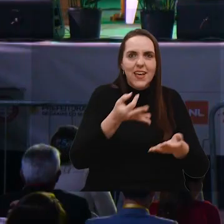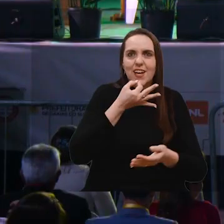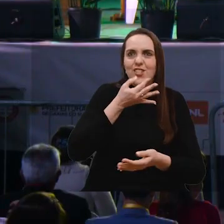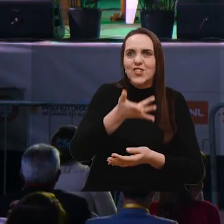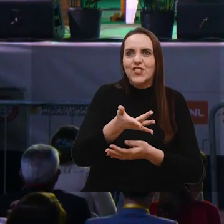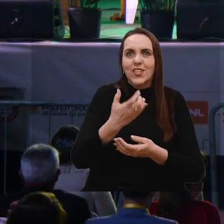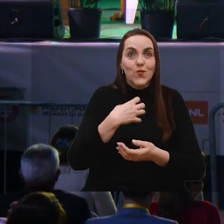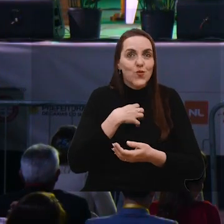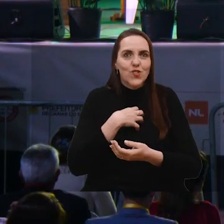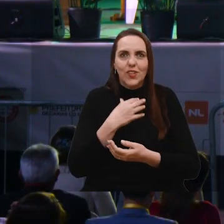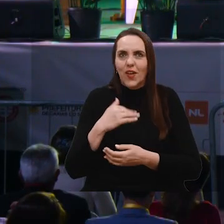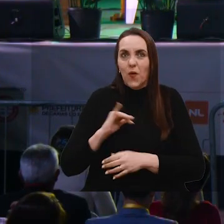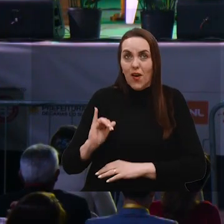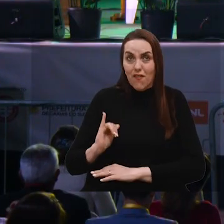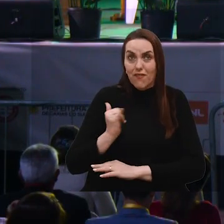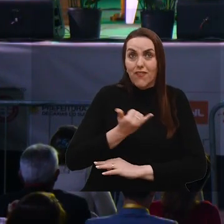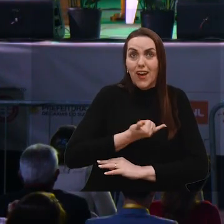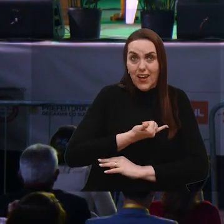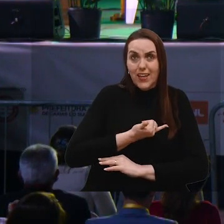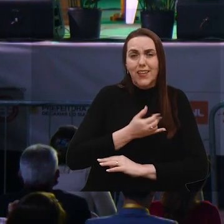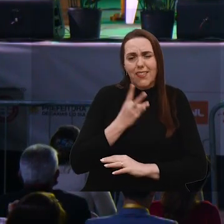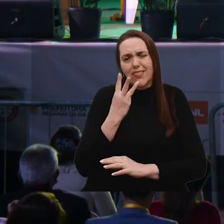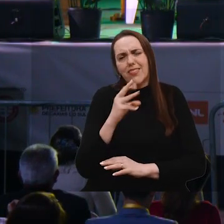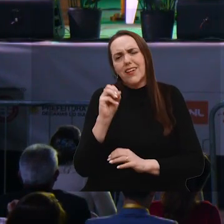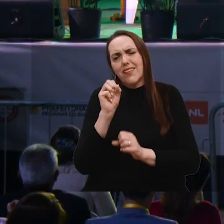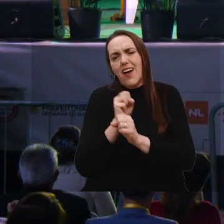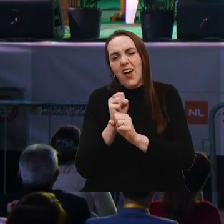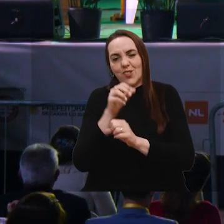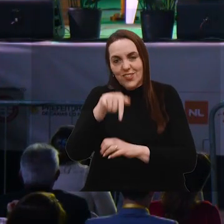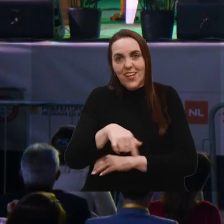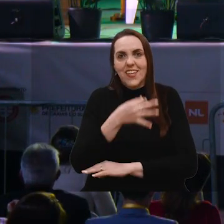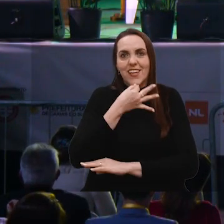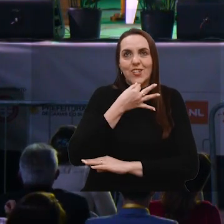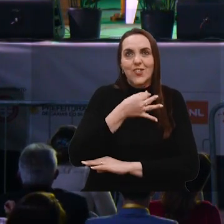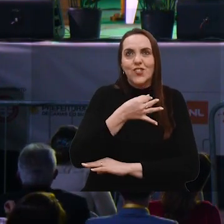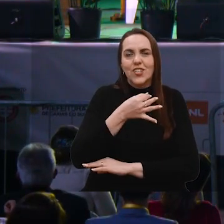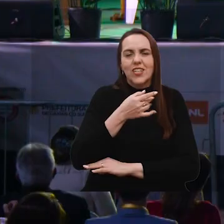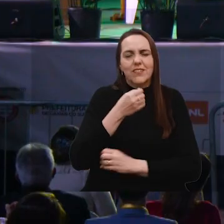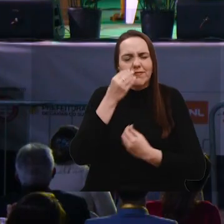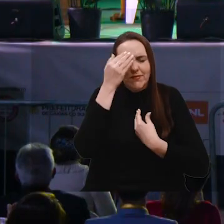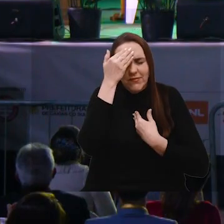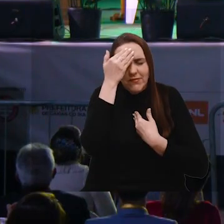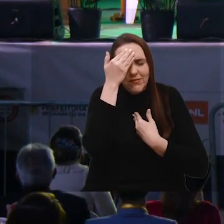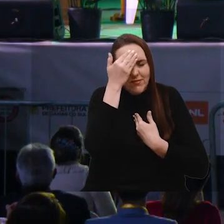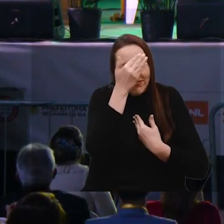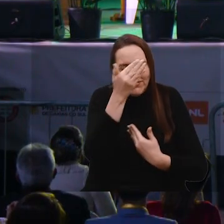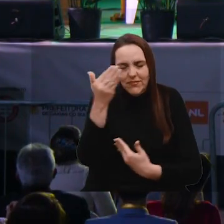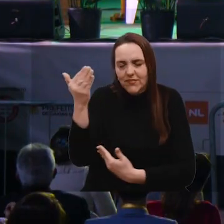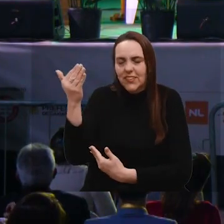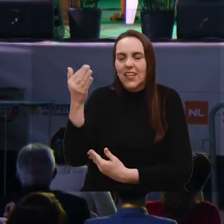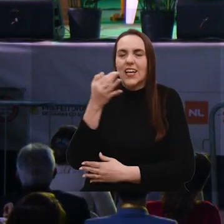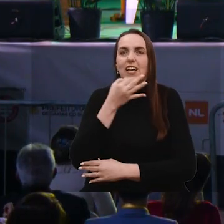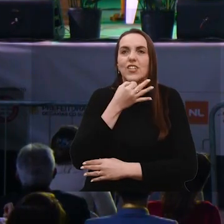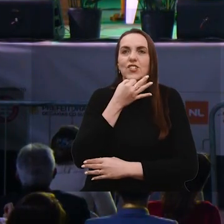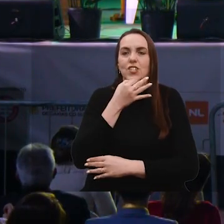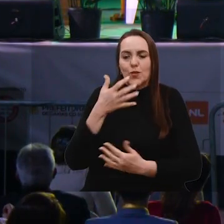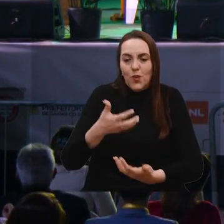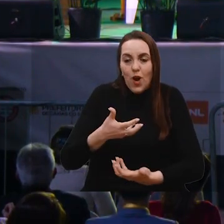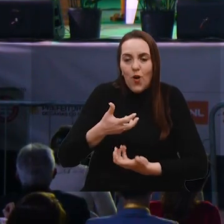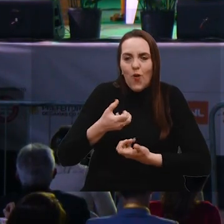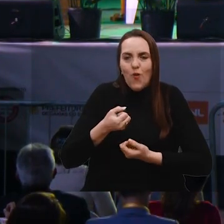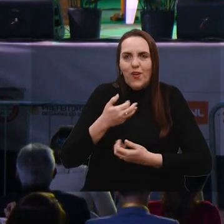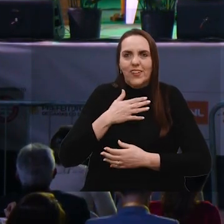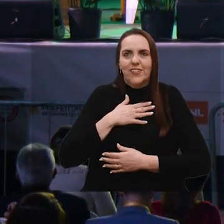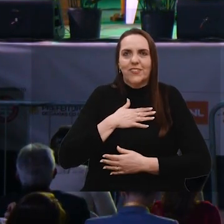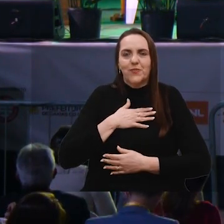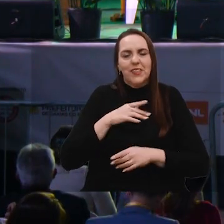do Sul, é uma forma de eu, um vacariano que há mais de 30 anos está aqui, dizer muito obrigado,